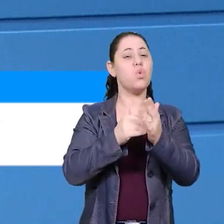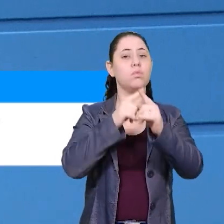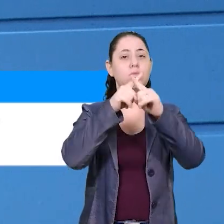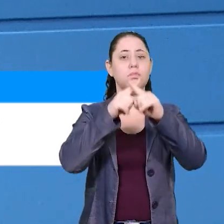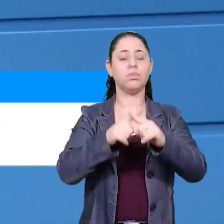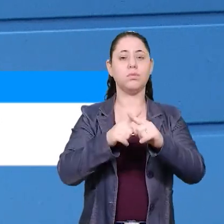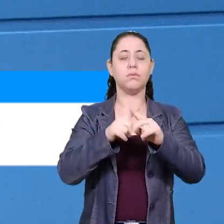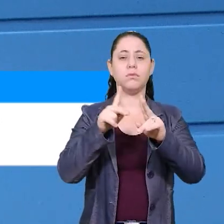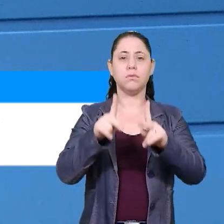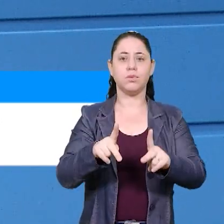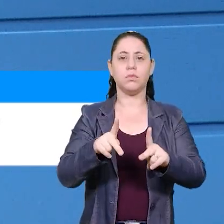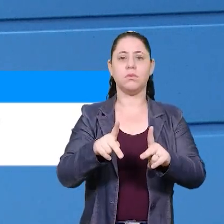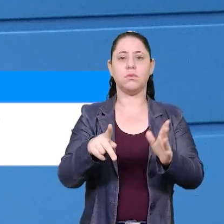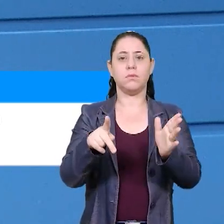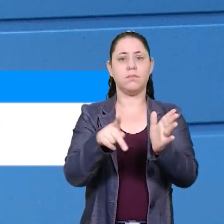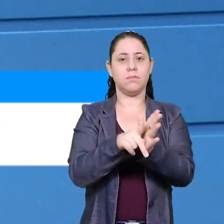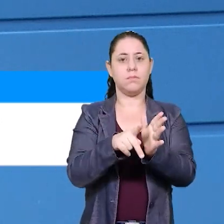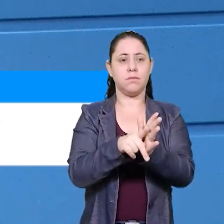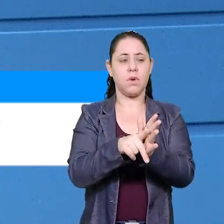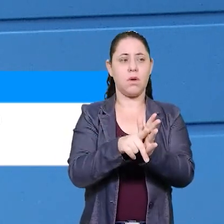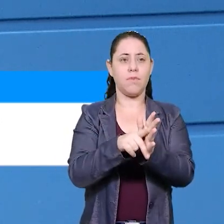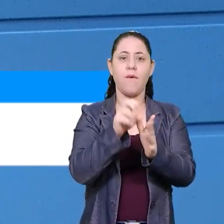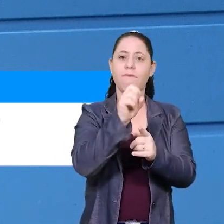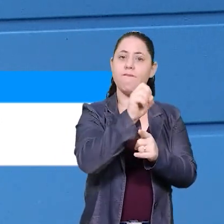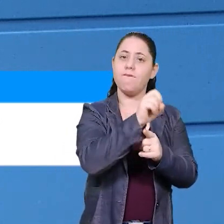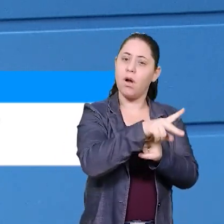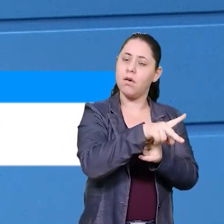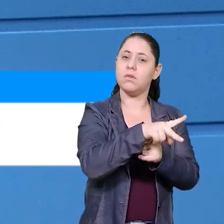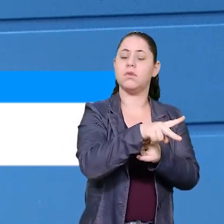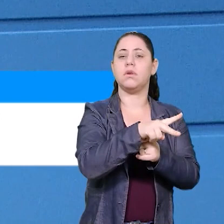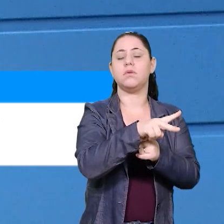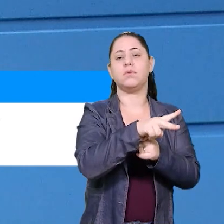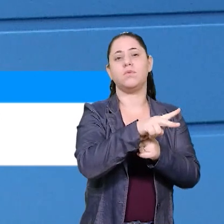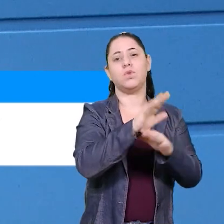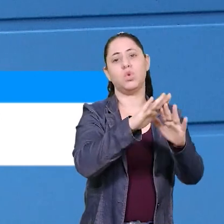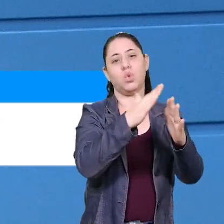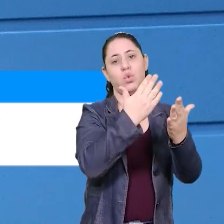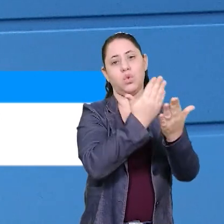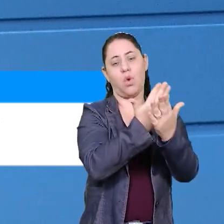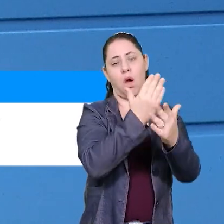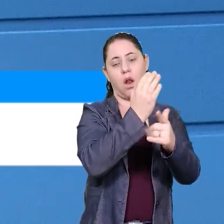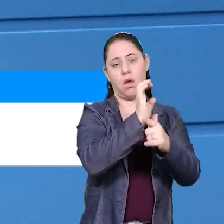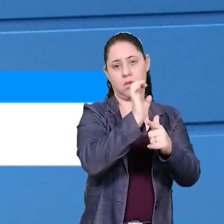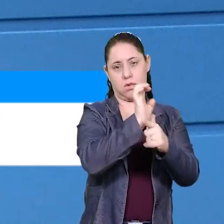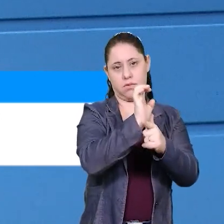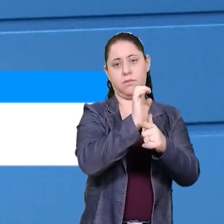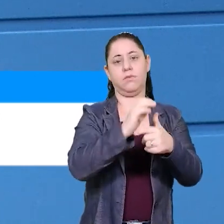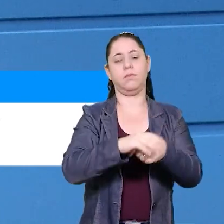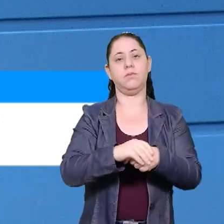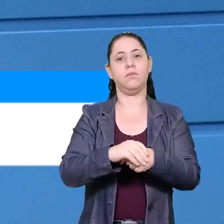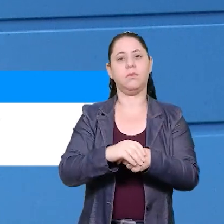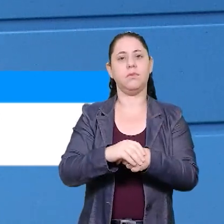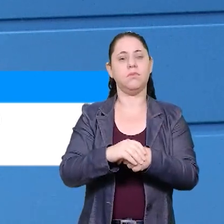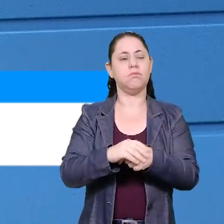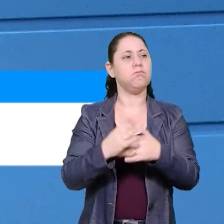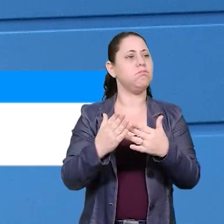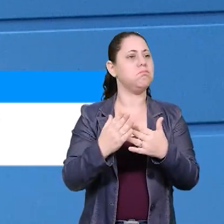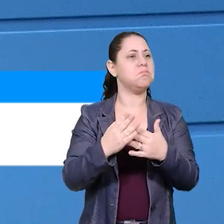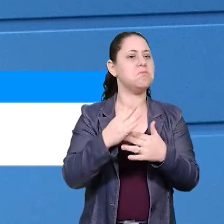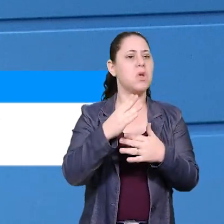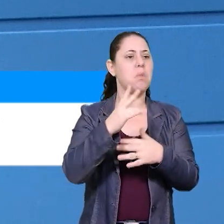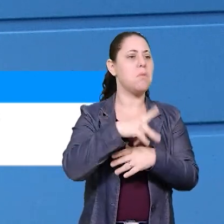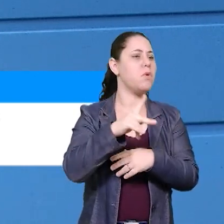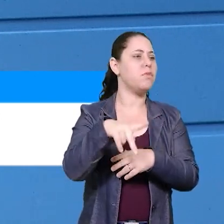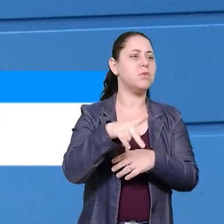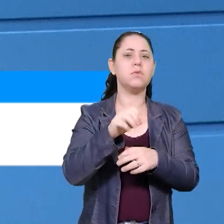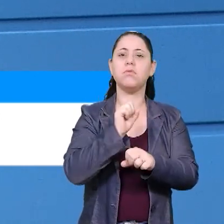último concurso público para preenchimento de vagas na rede estadual de ensino, e